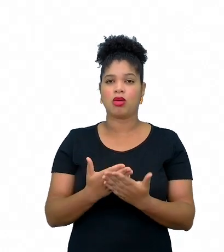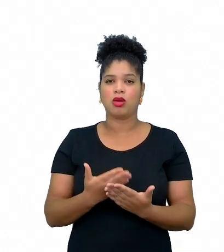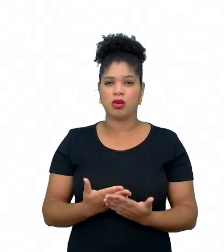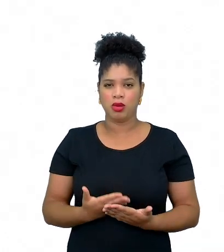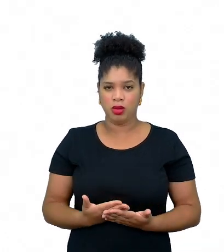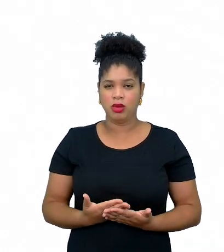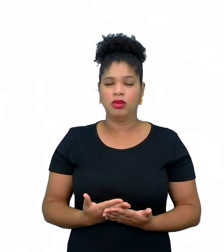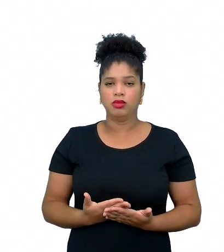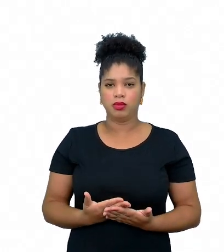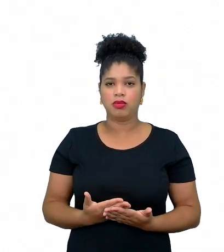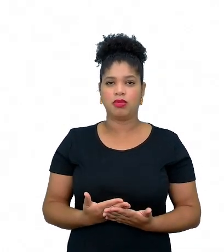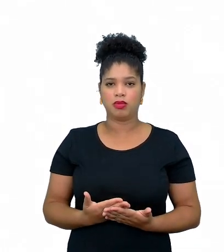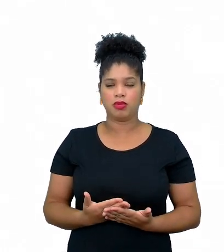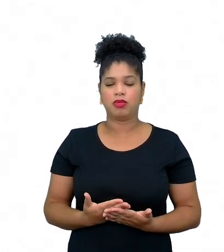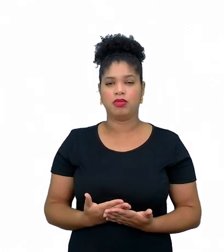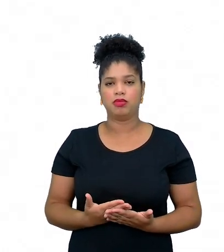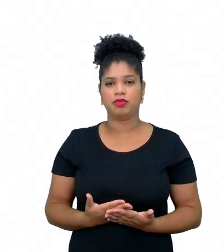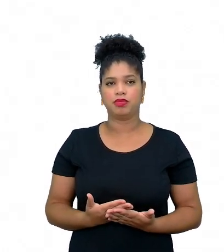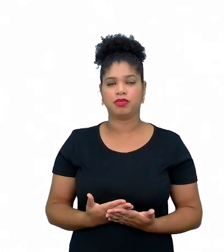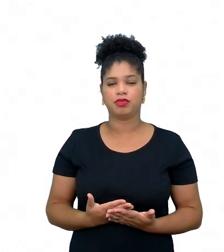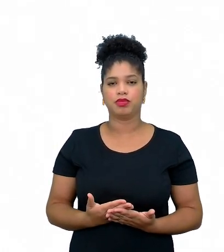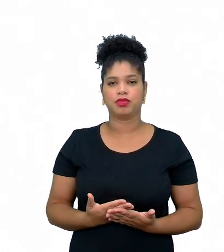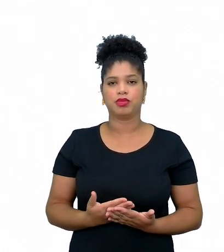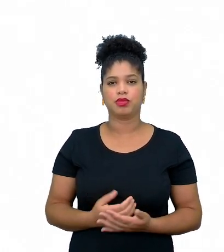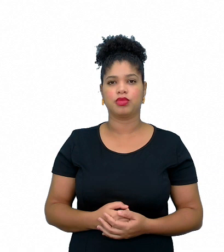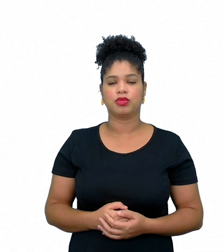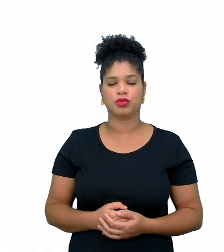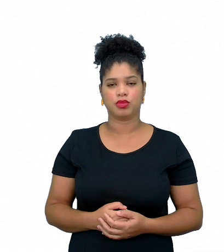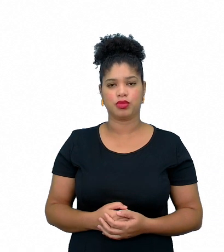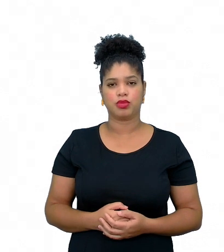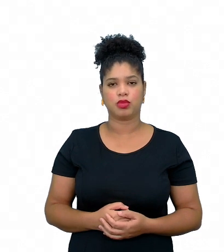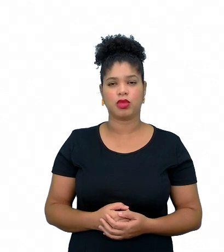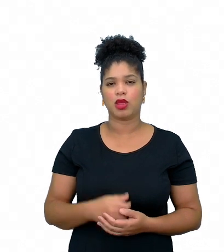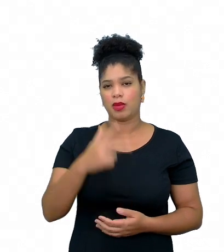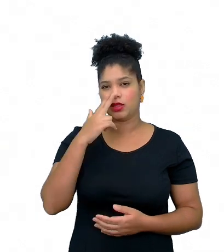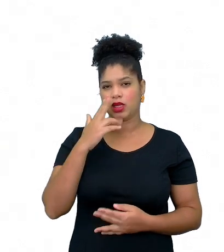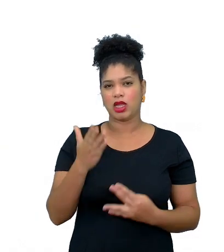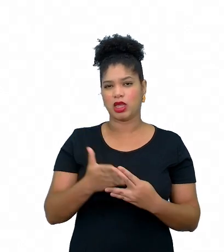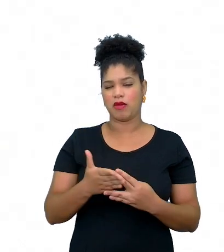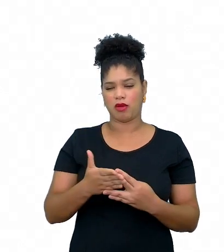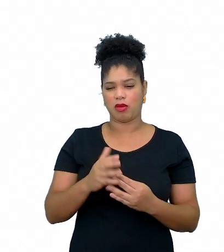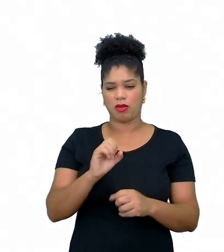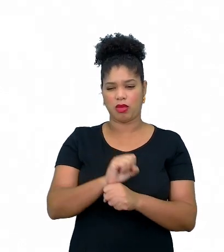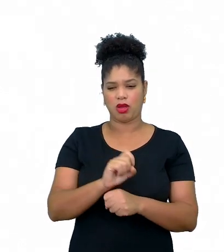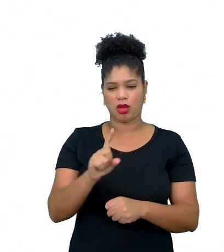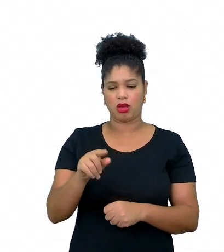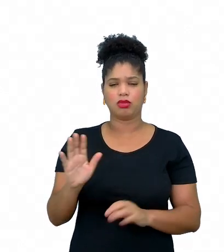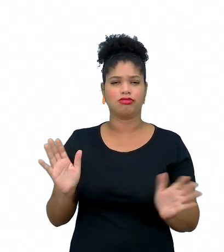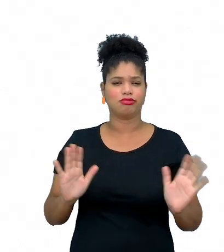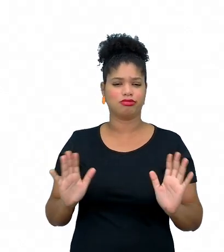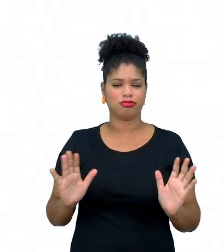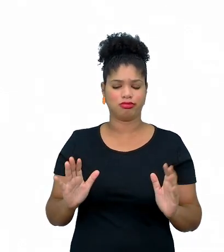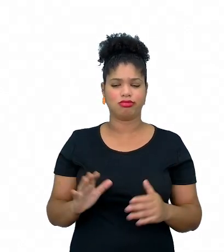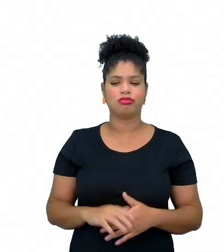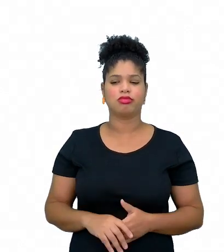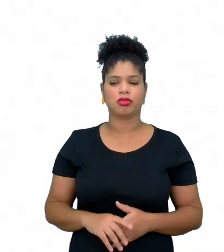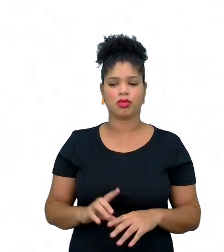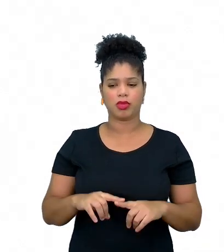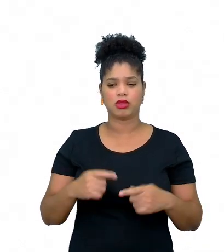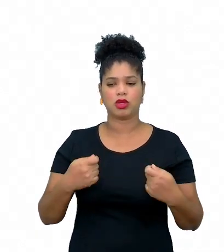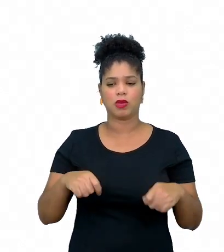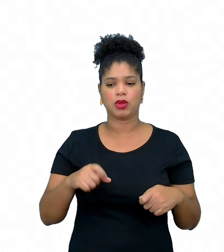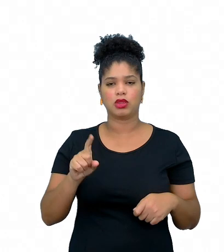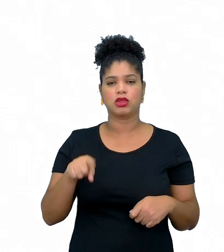acabe no meio do intervalo, sei lá, que ela fique desconexa. É preciso ter